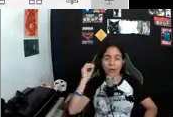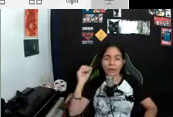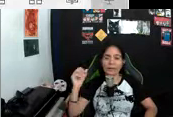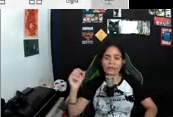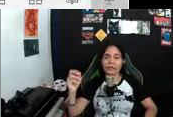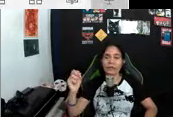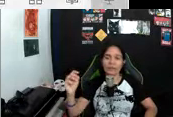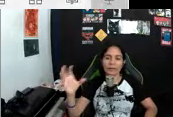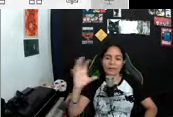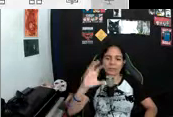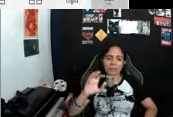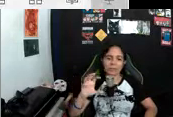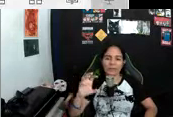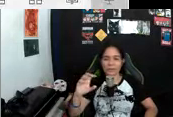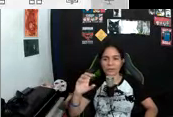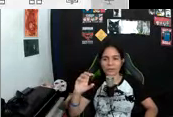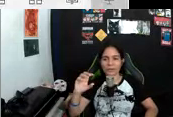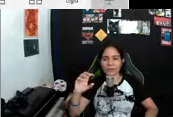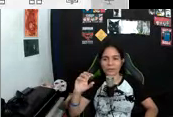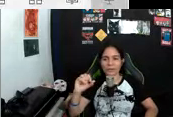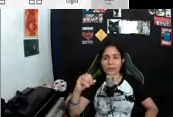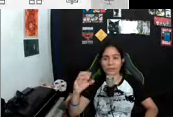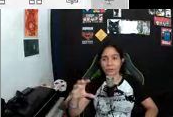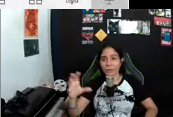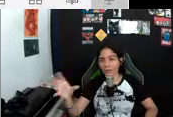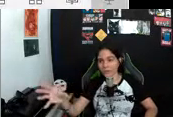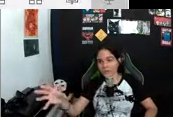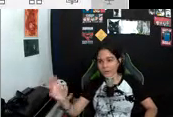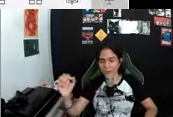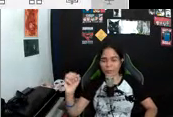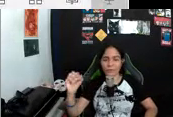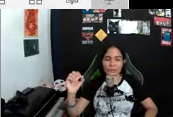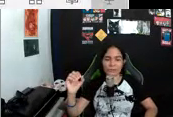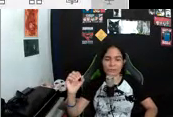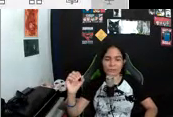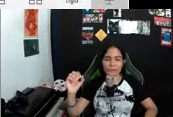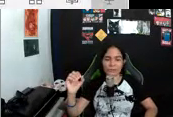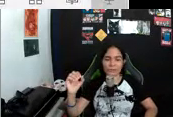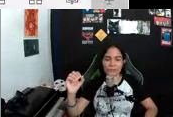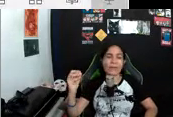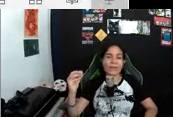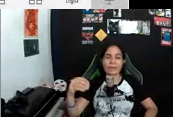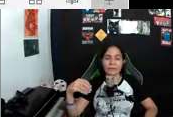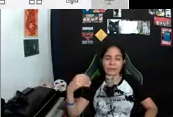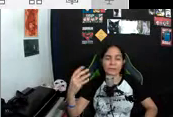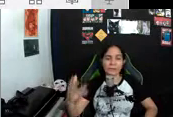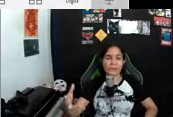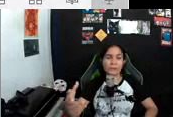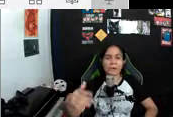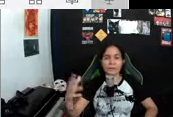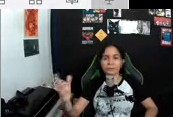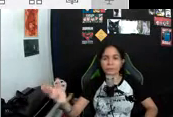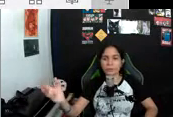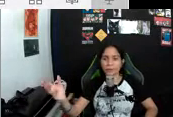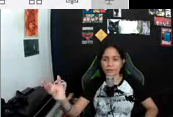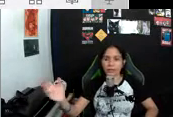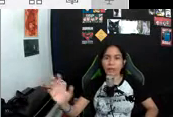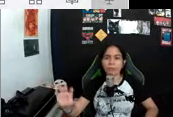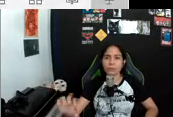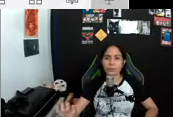área, onde esses conselhos federais ou regionais, dependendo da situação, eles enviam